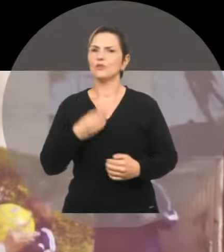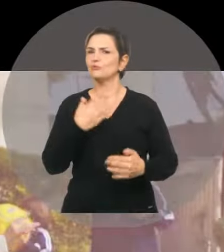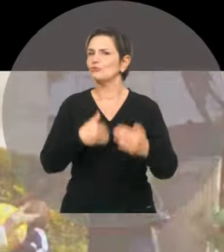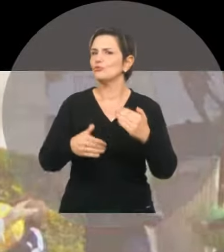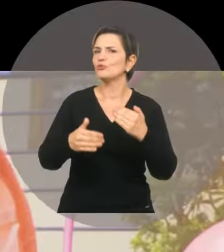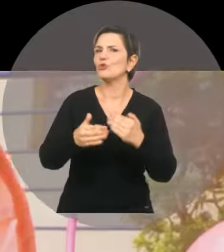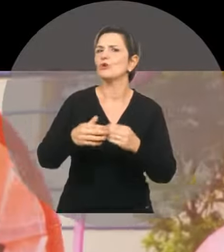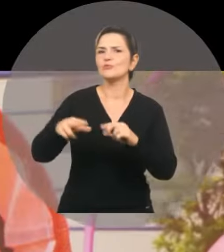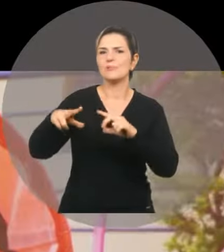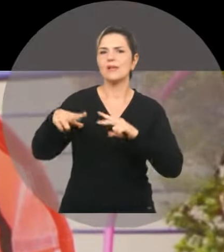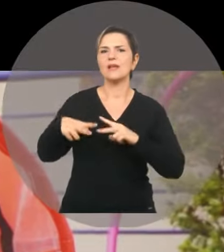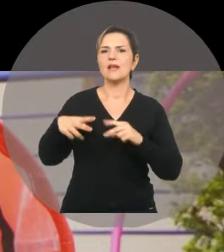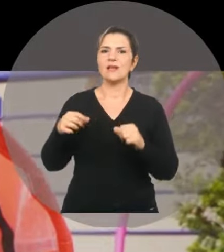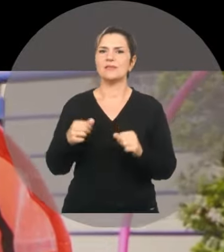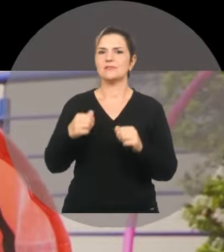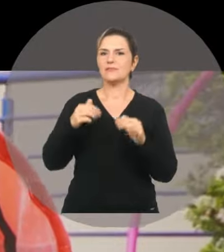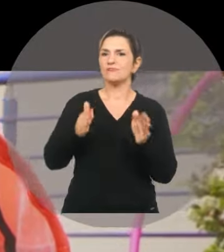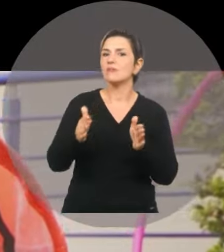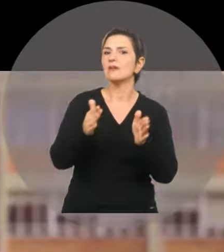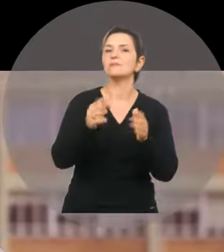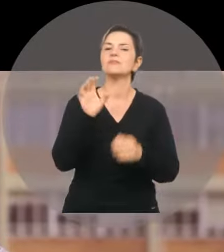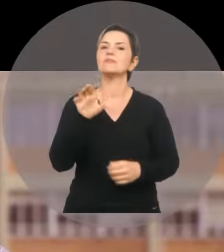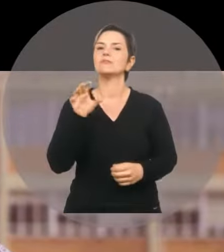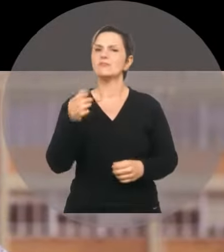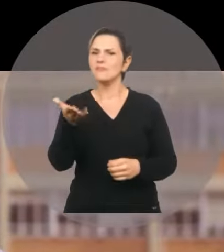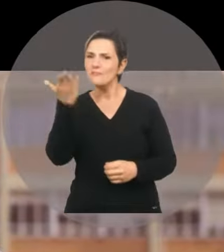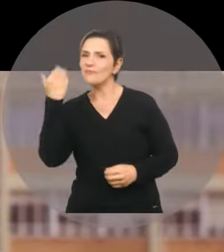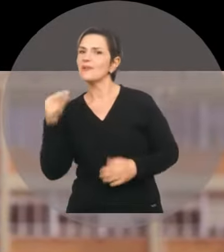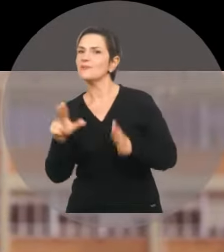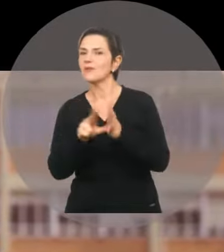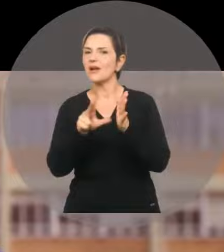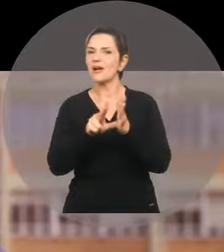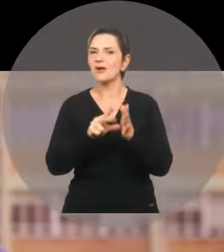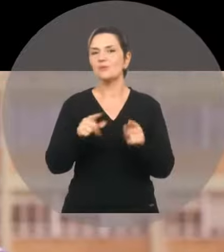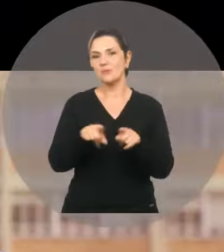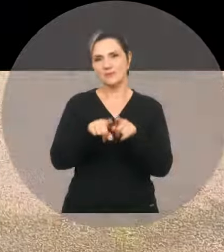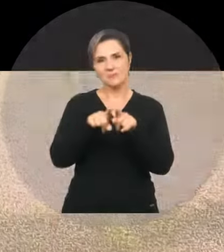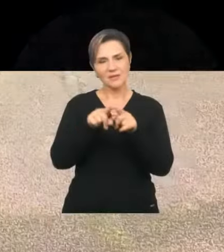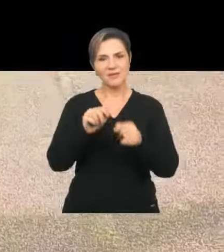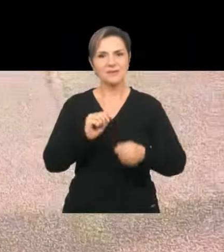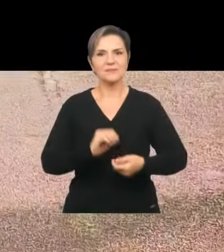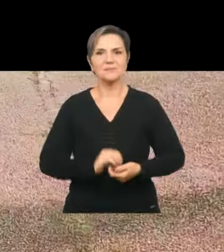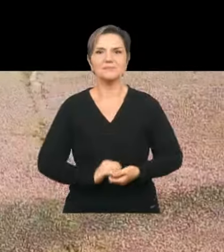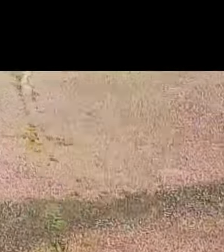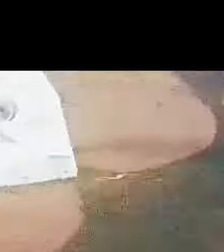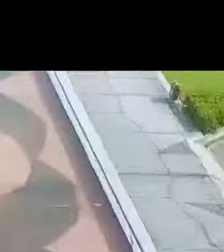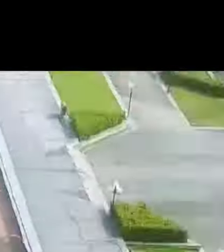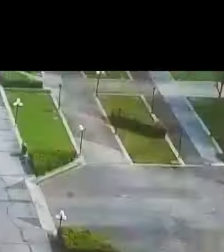Todo mundo merece uma trajetória assim, né? Vem pra UBRA você também!